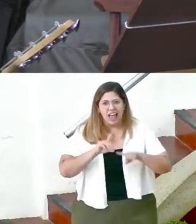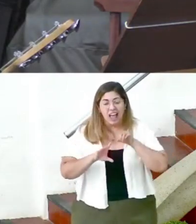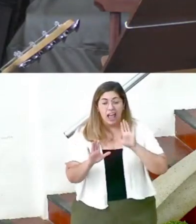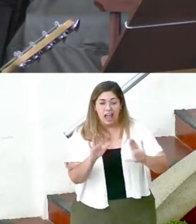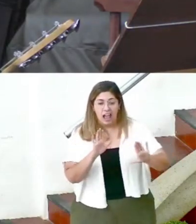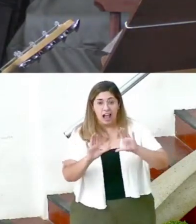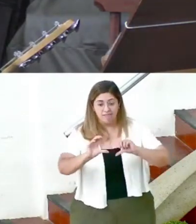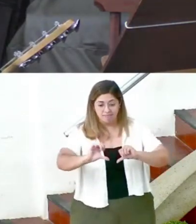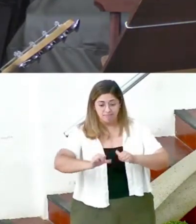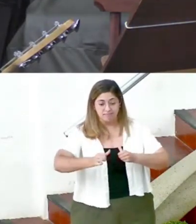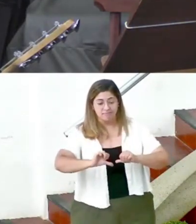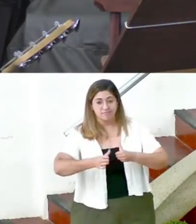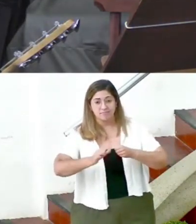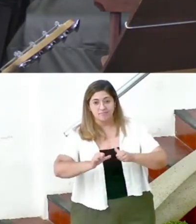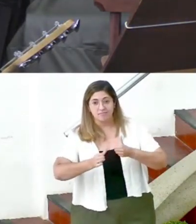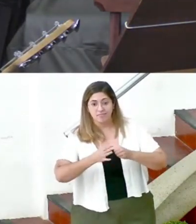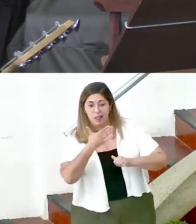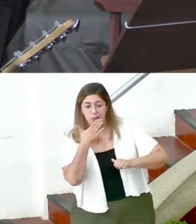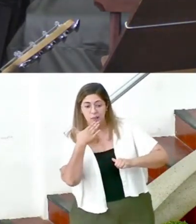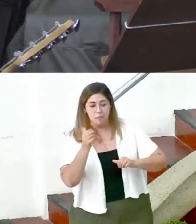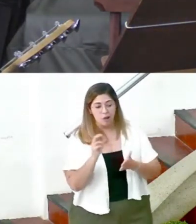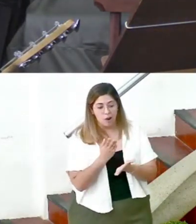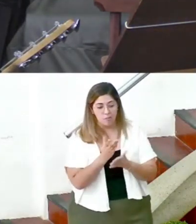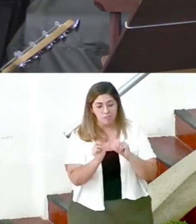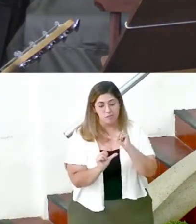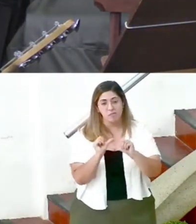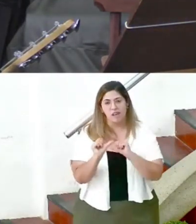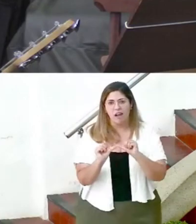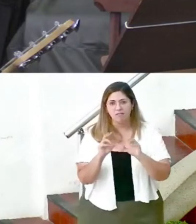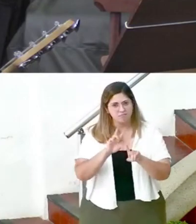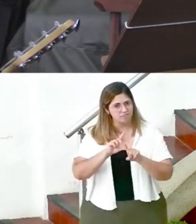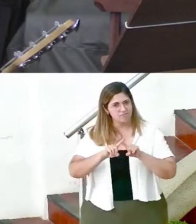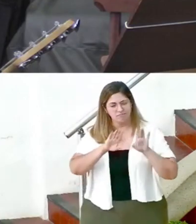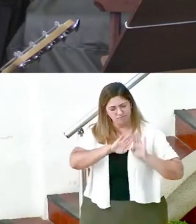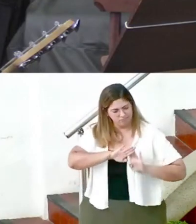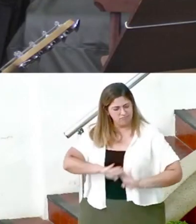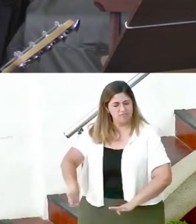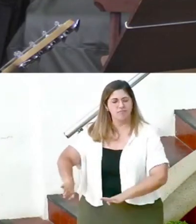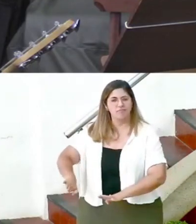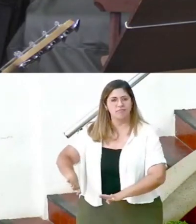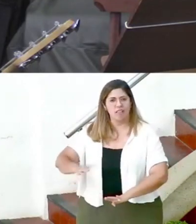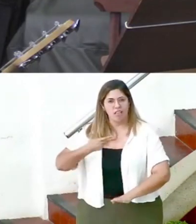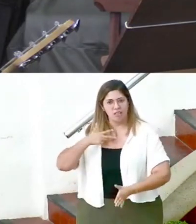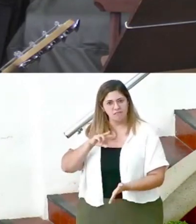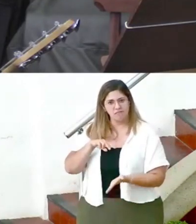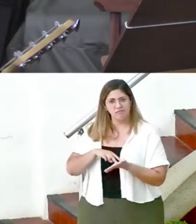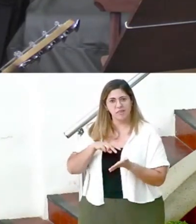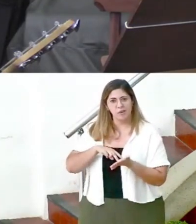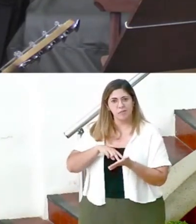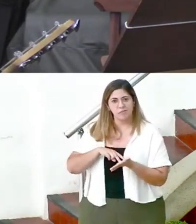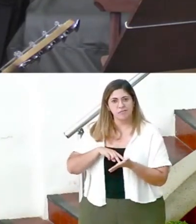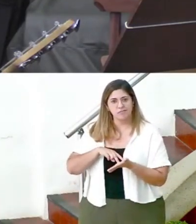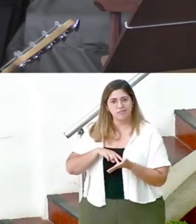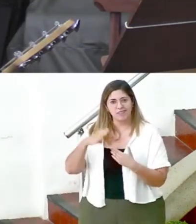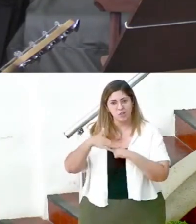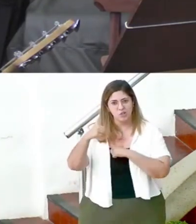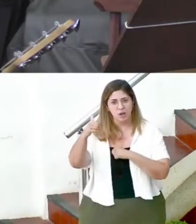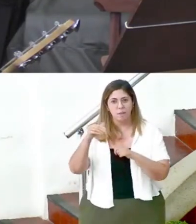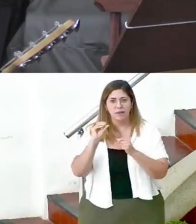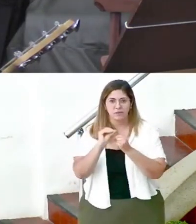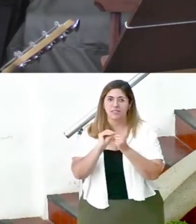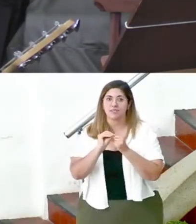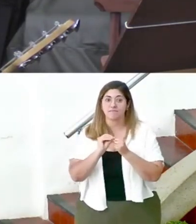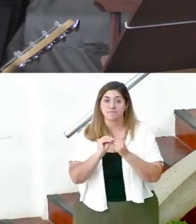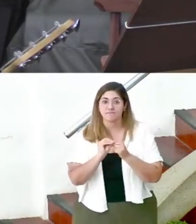bem-estar melhor não as impedem de continuar aquilo para a qual foram chamadas.